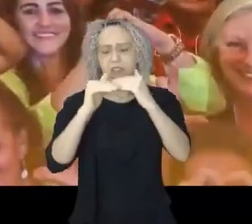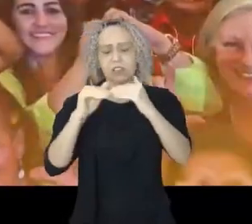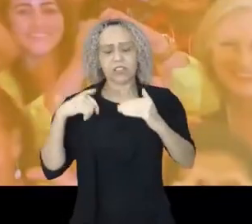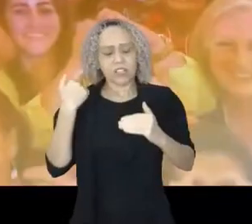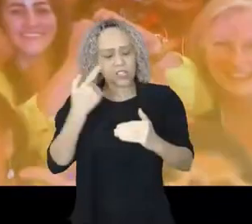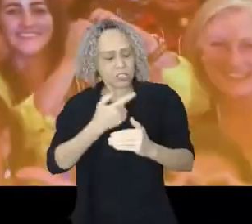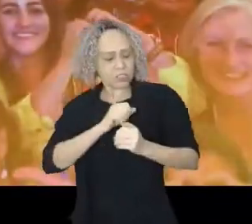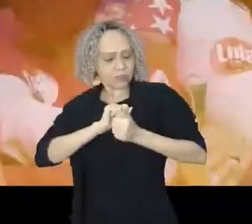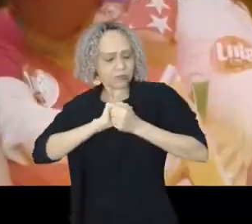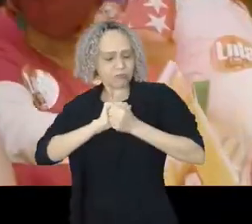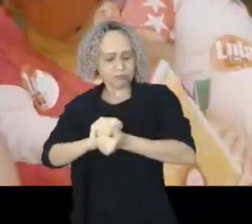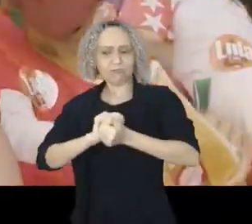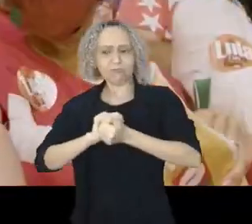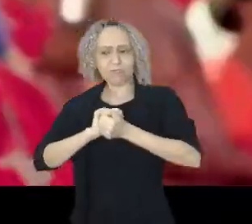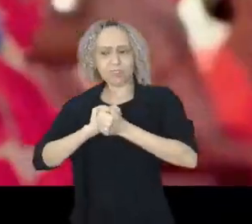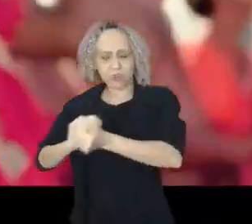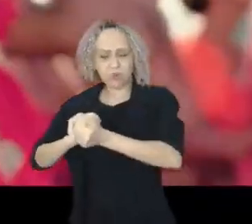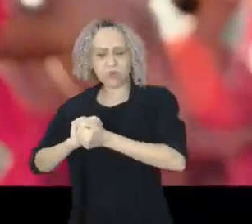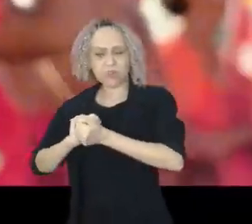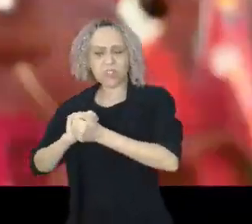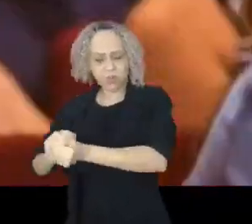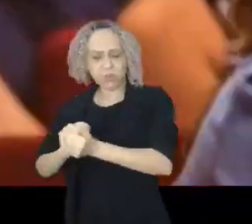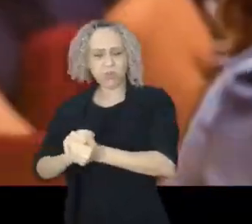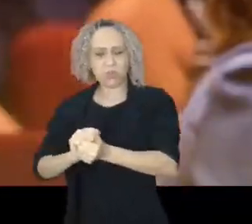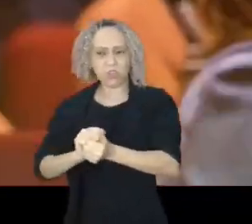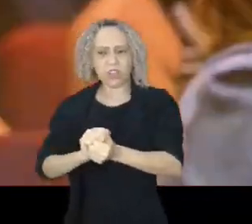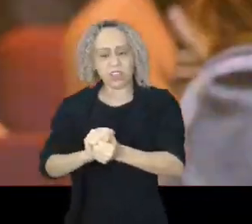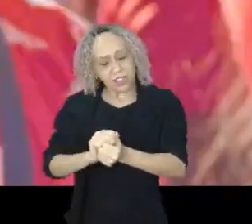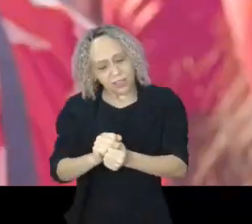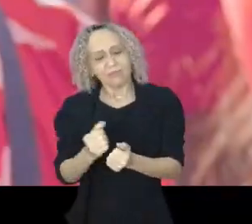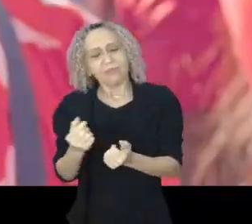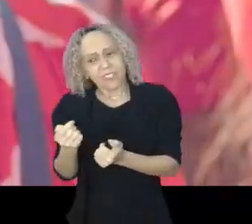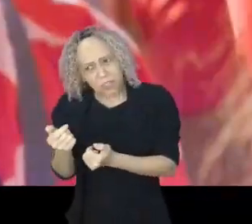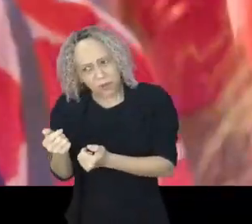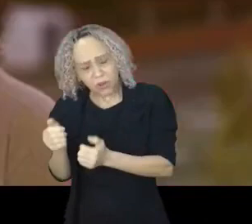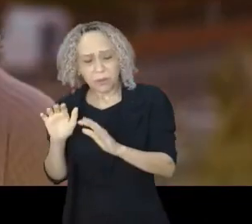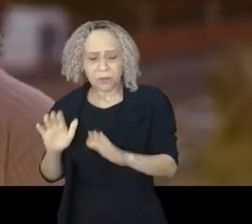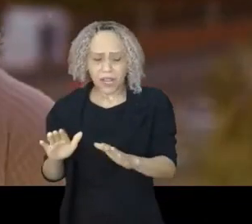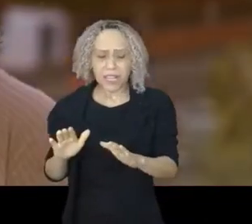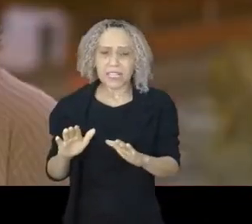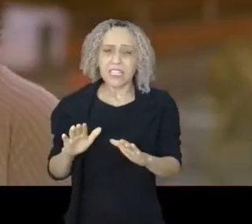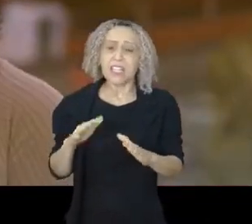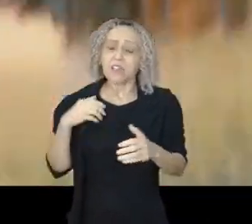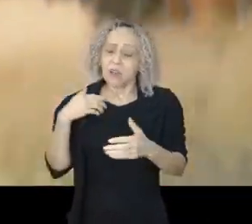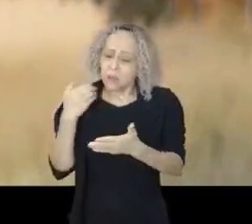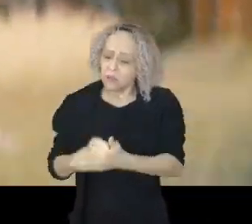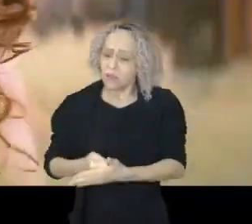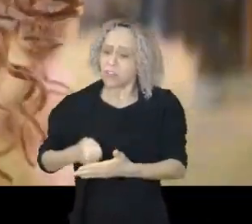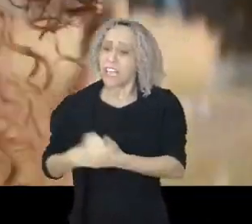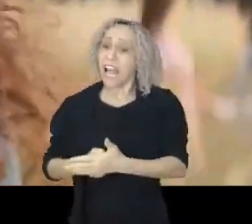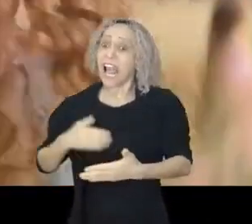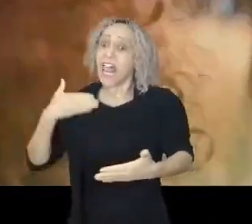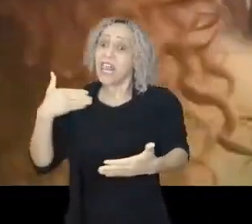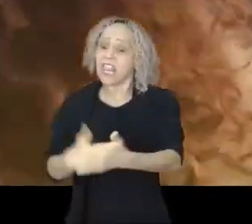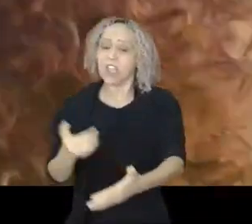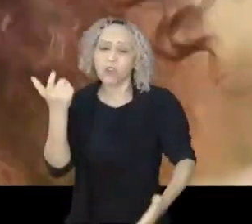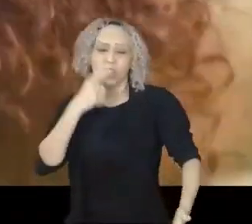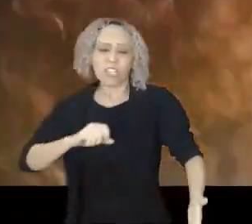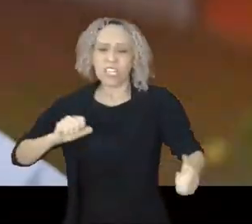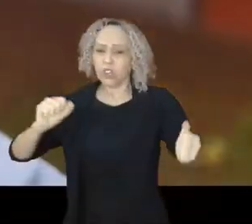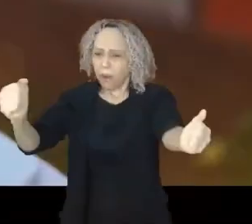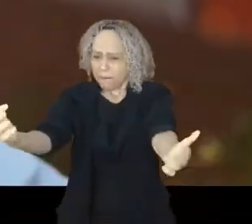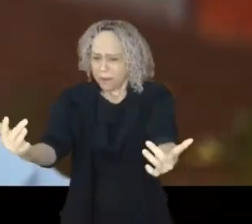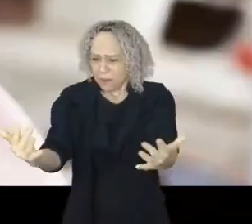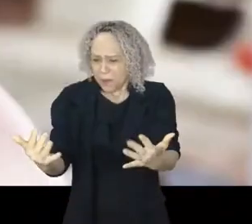luta, até que todas as mulheres possam ser e fazer tudo aquilo que seus sonhos alcançarem. Essa